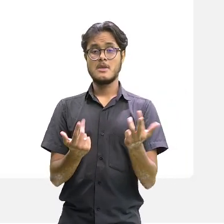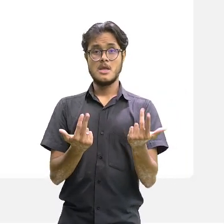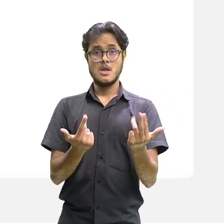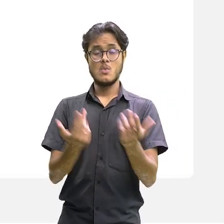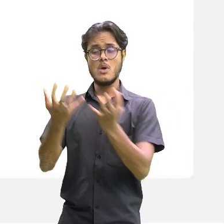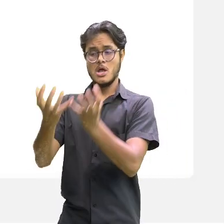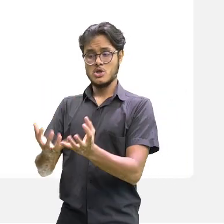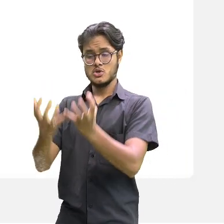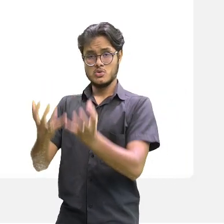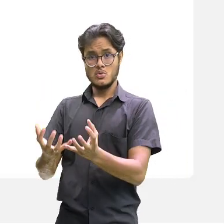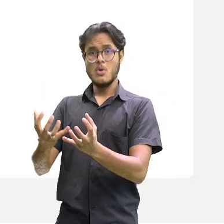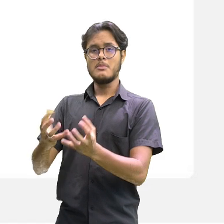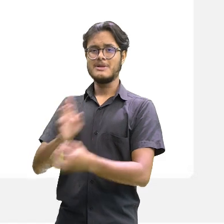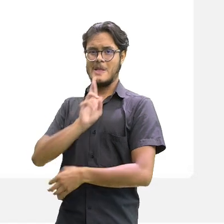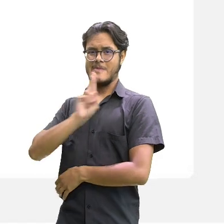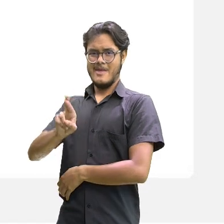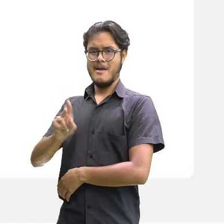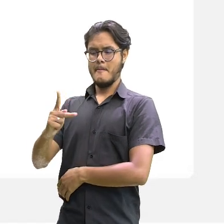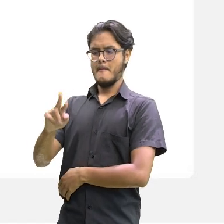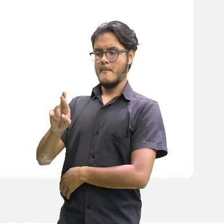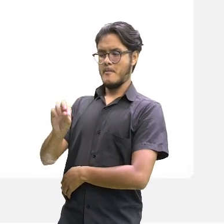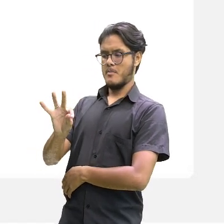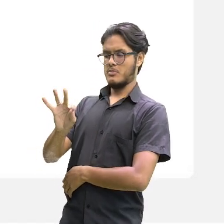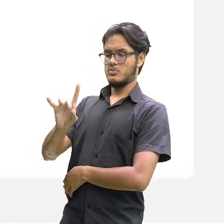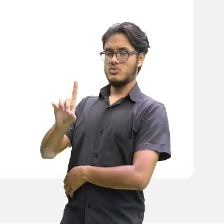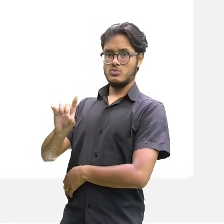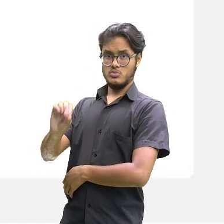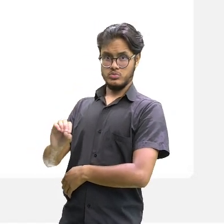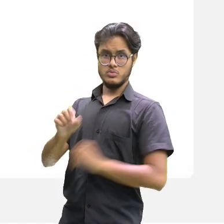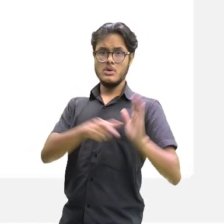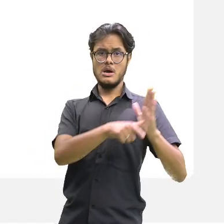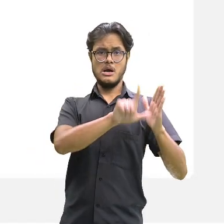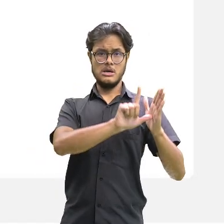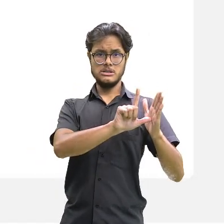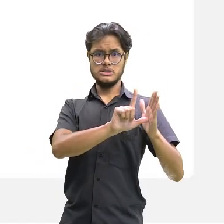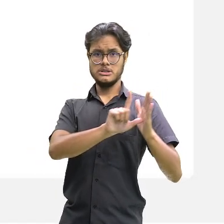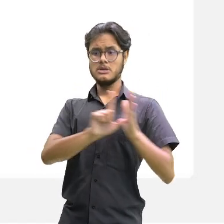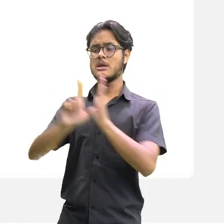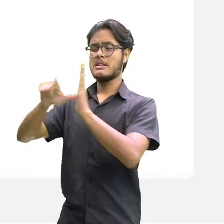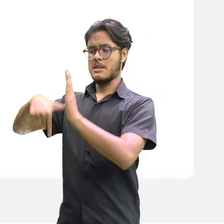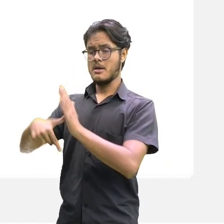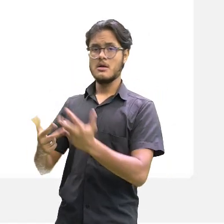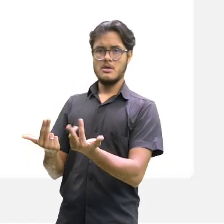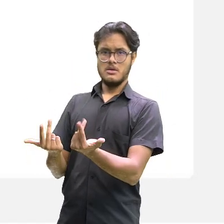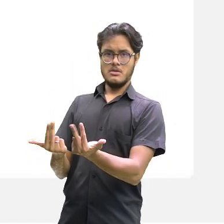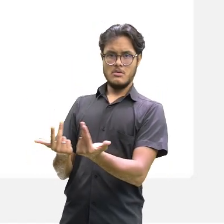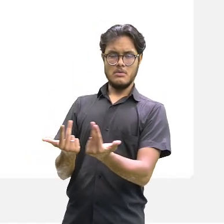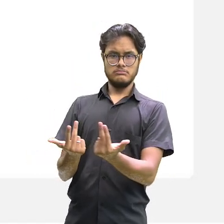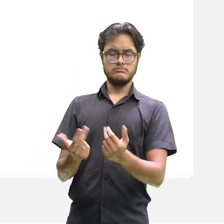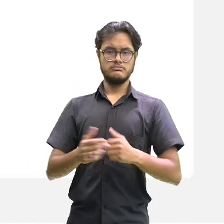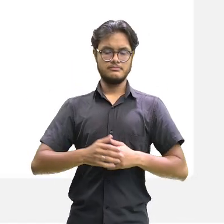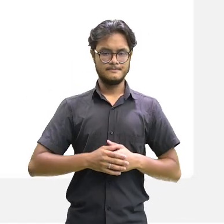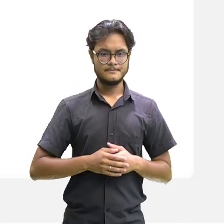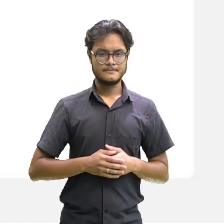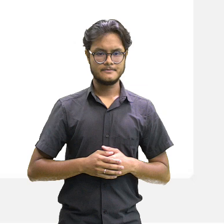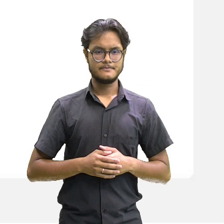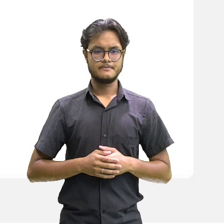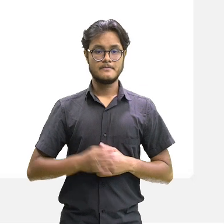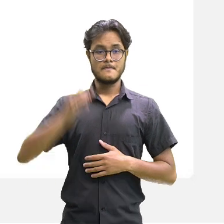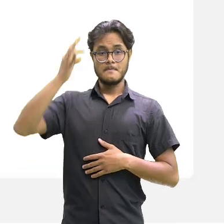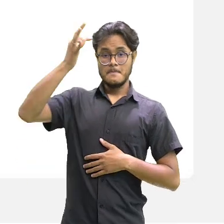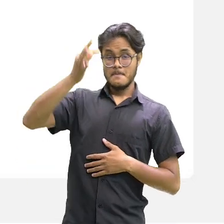soma das massas do produto. Então, tudo que eu tenho antes, eu preciso ter depois. Essa teoria não pode ser